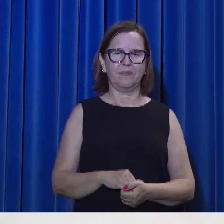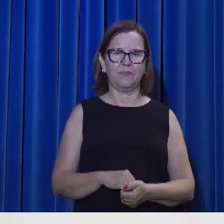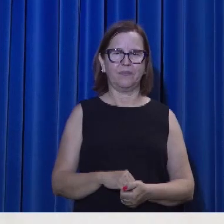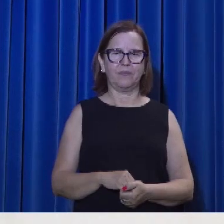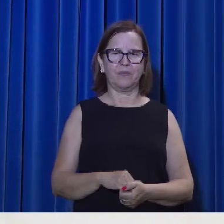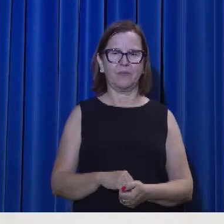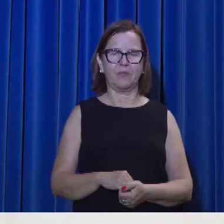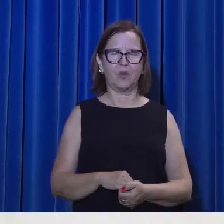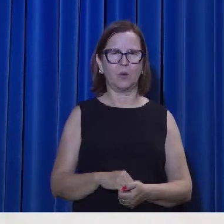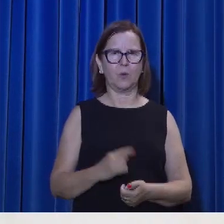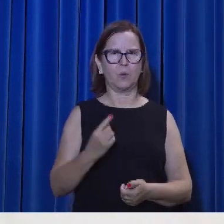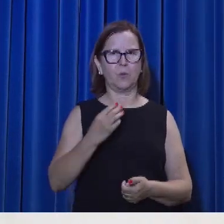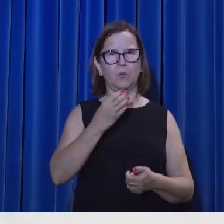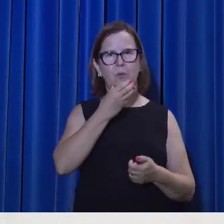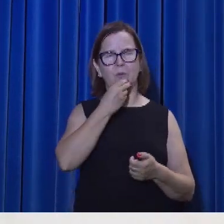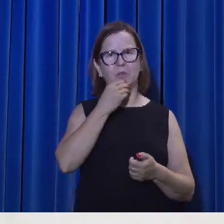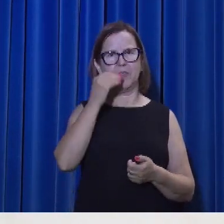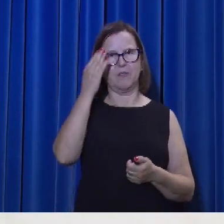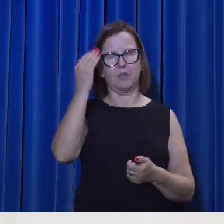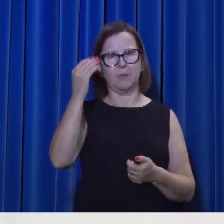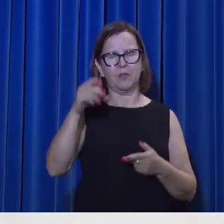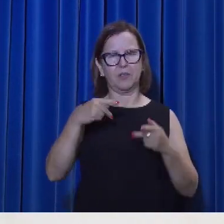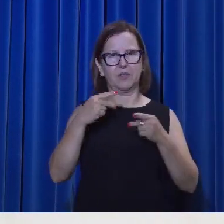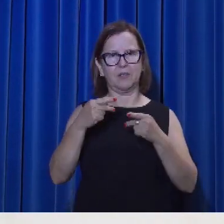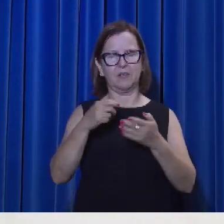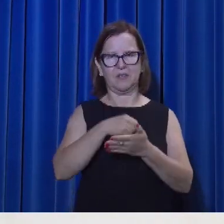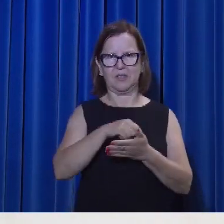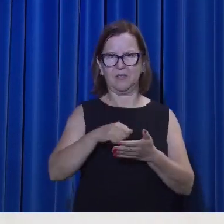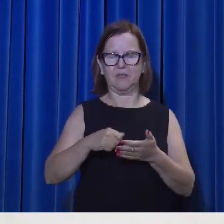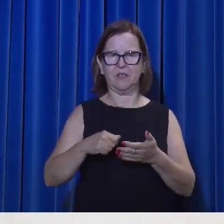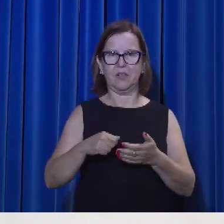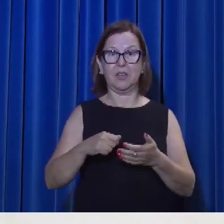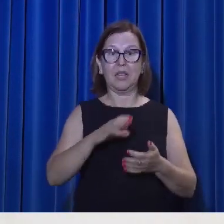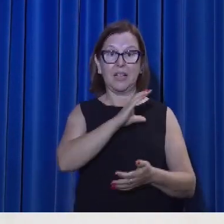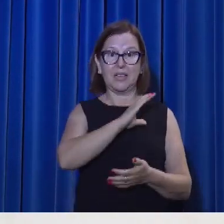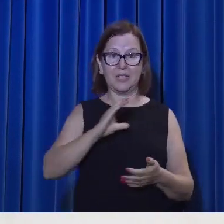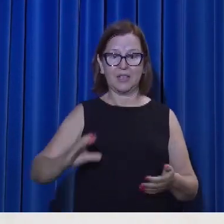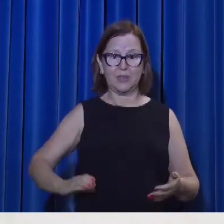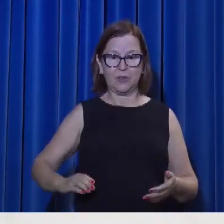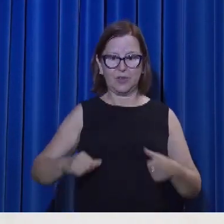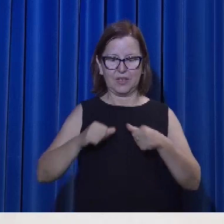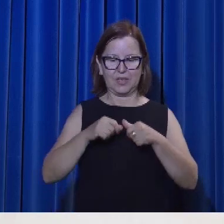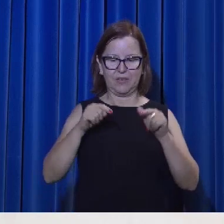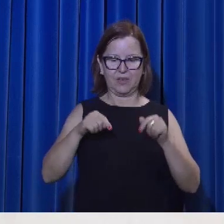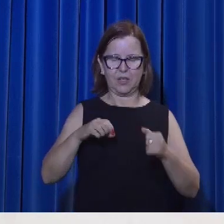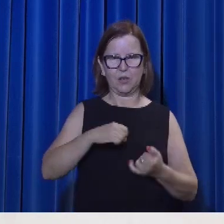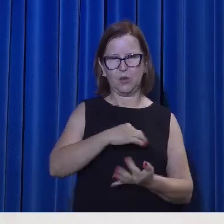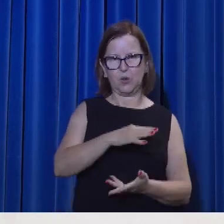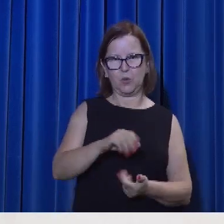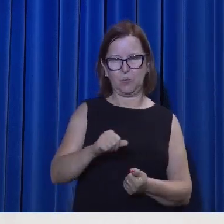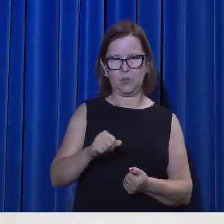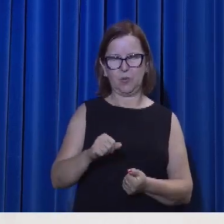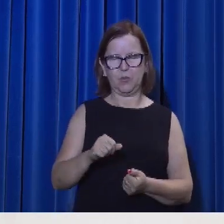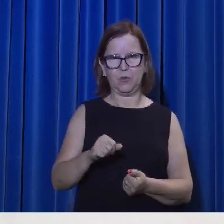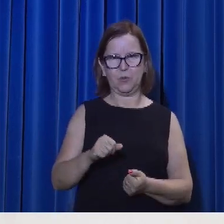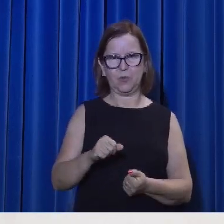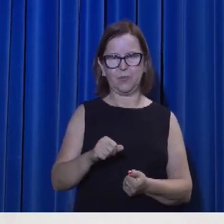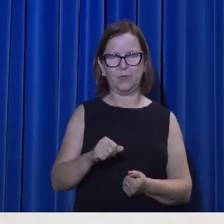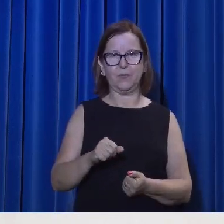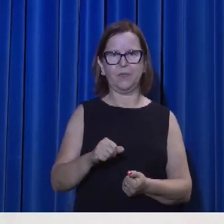Matthew Henry escreveu assim: Cristo estava no mundo quando assumiu a nossa natureza e habitou entre